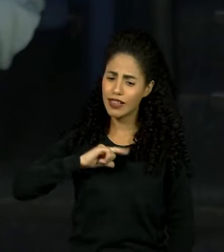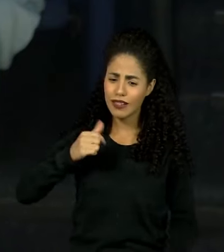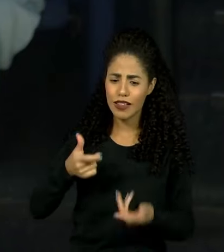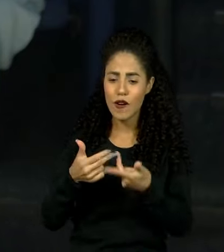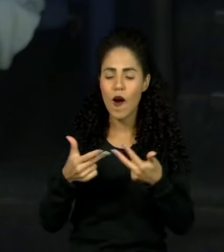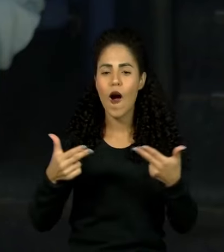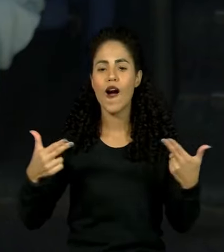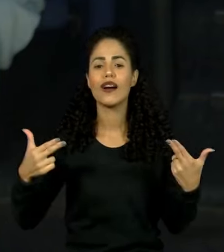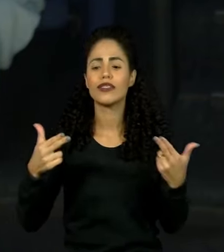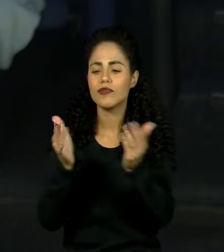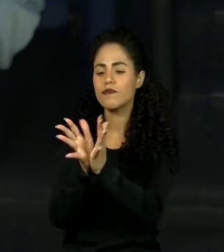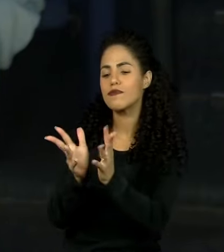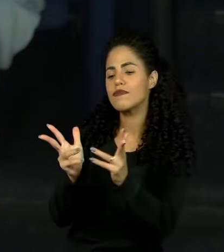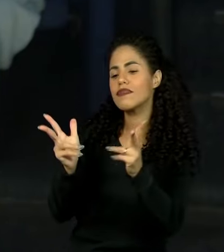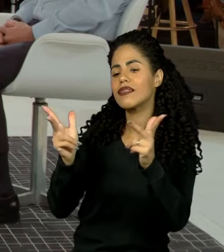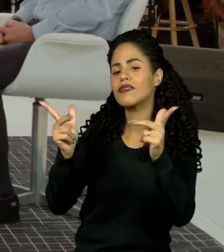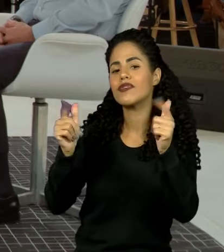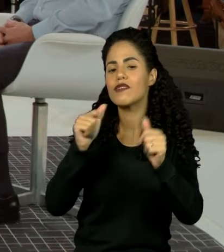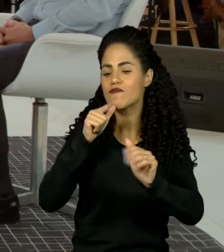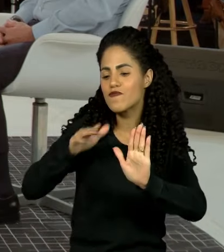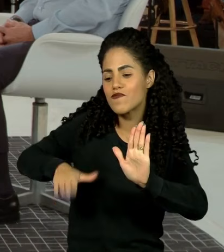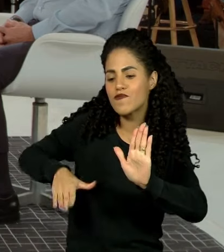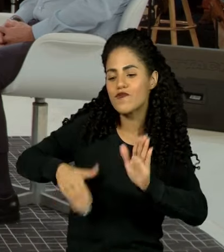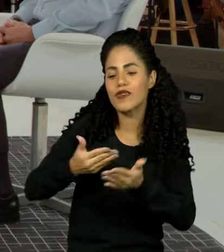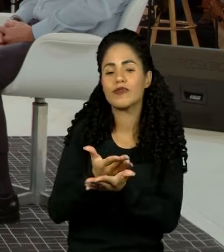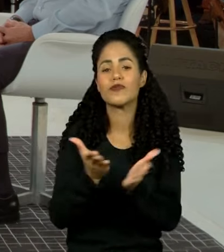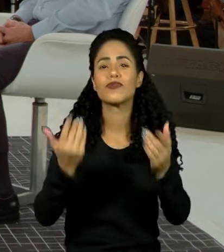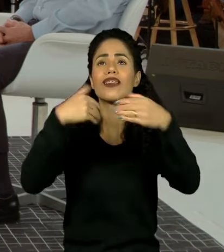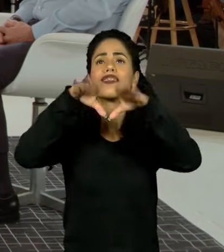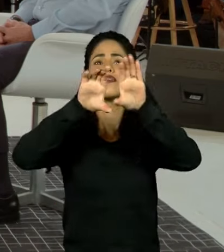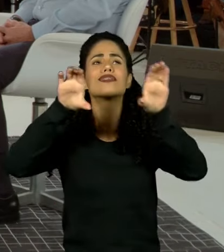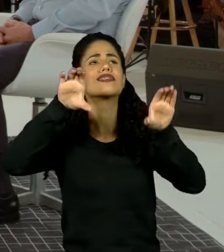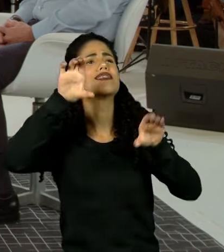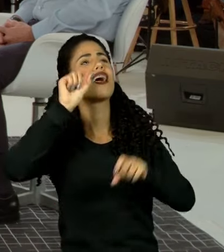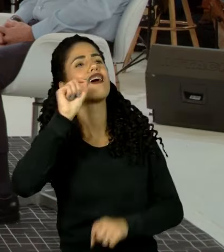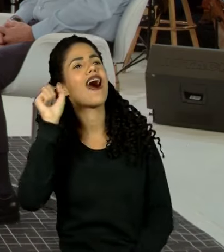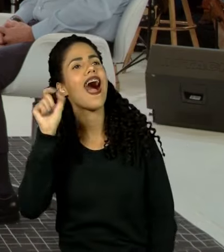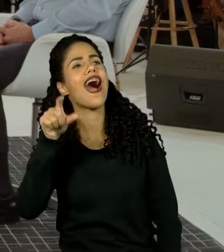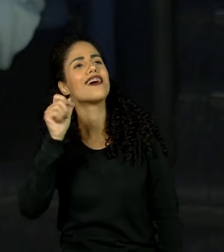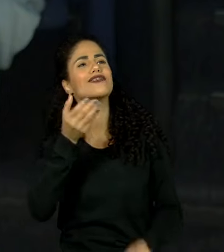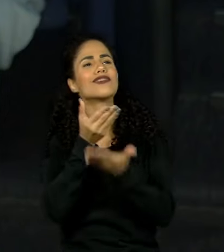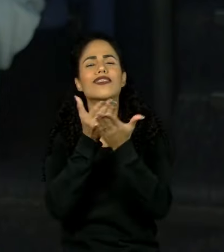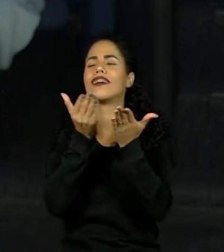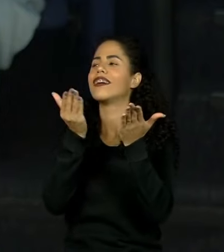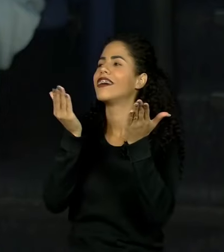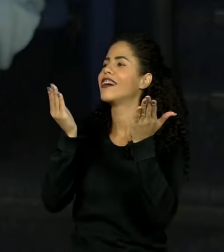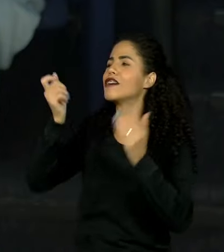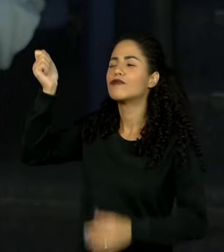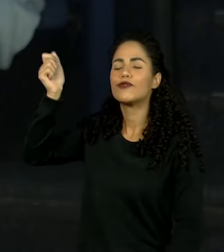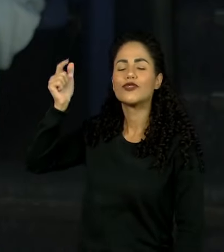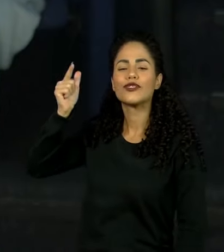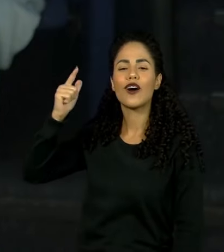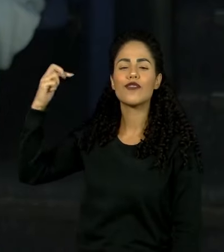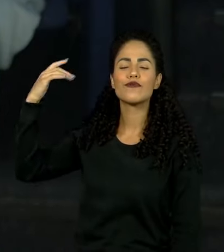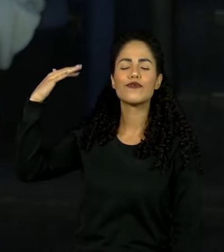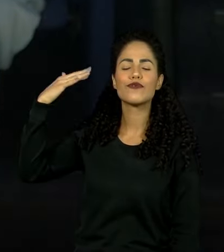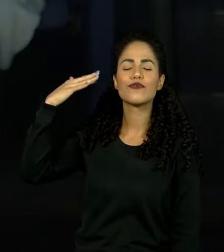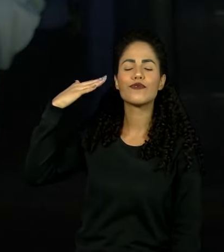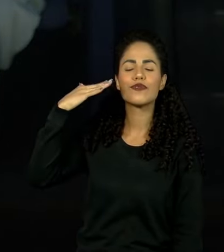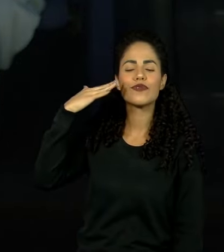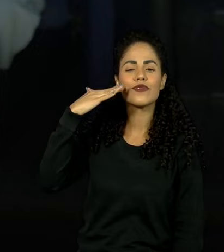mar cidade do seu sempre azulado Teu Sol é namorado da noite de